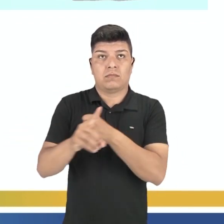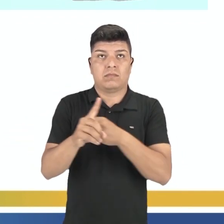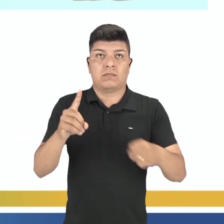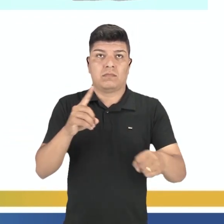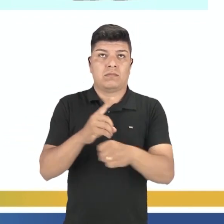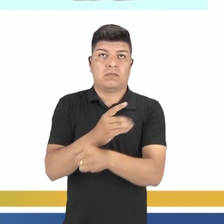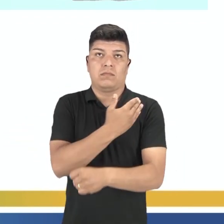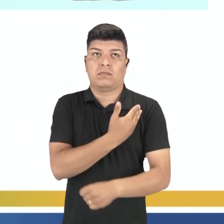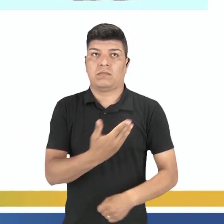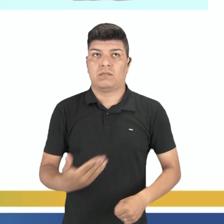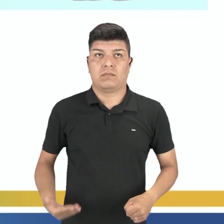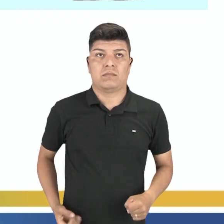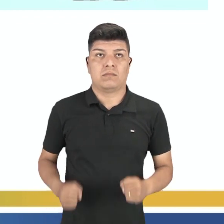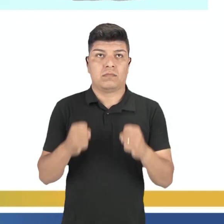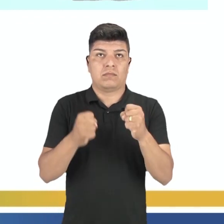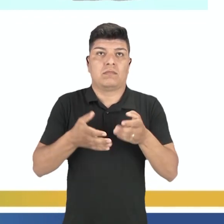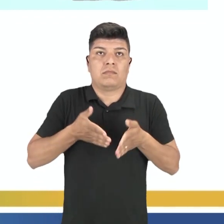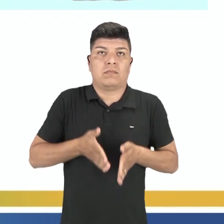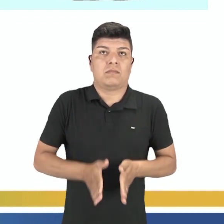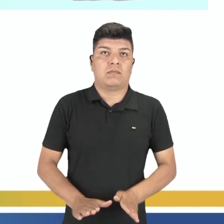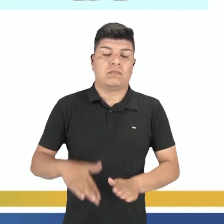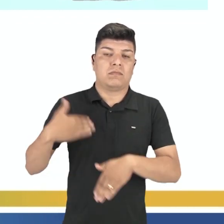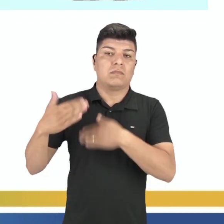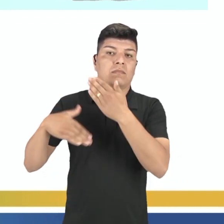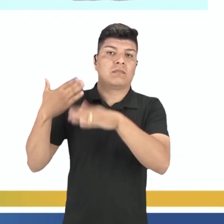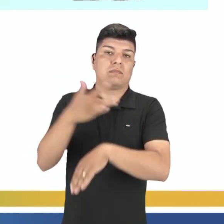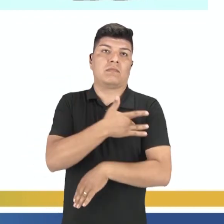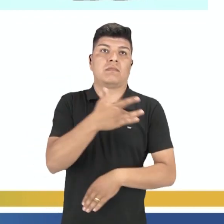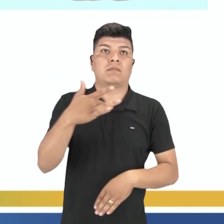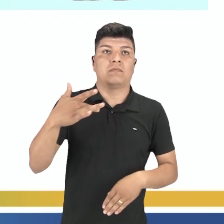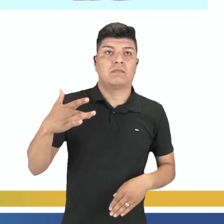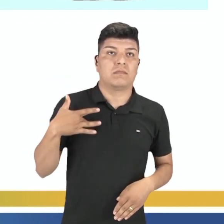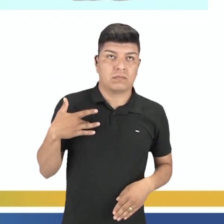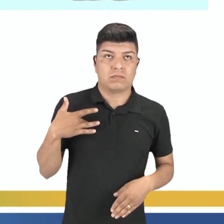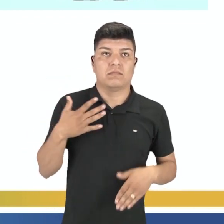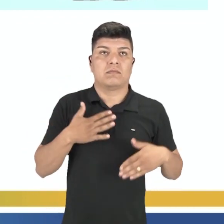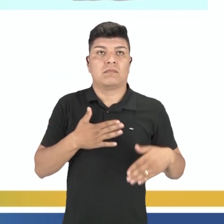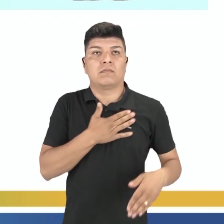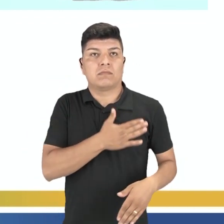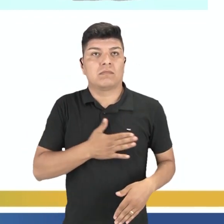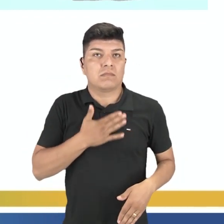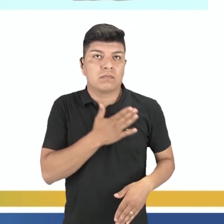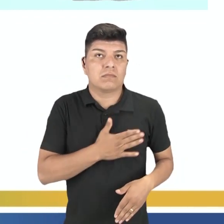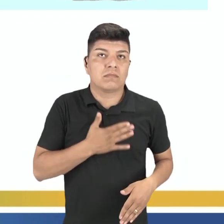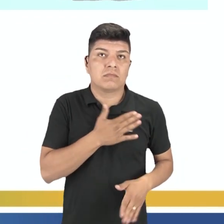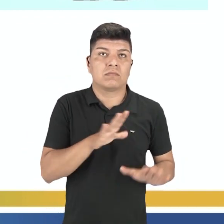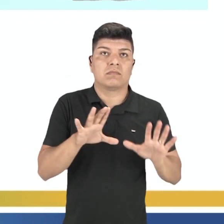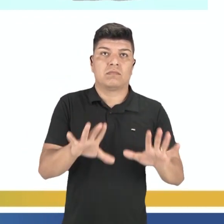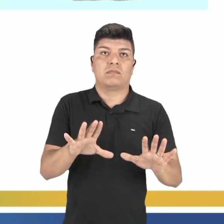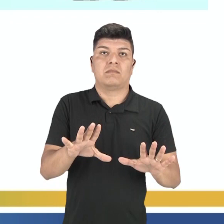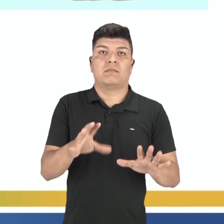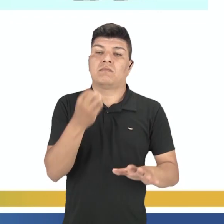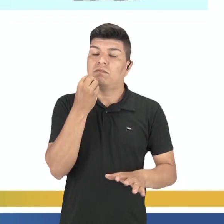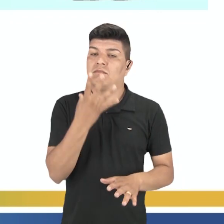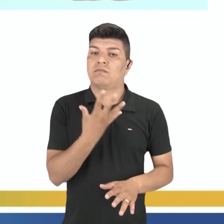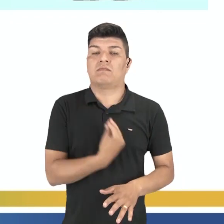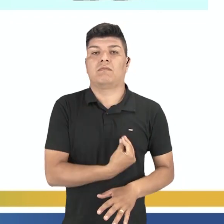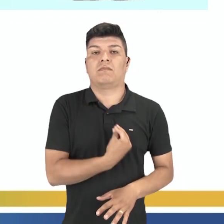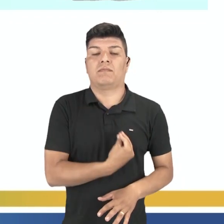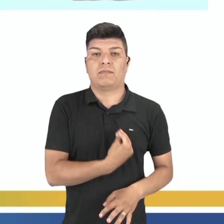públicas que permitam o nascimento e o desenvolvimento sadio e harmonioso em condições dignas